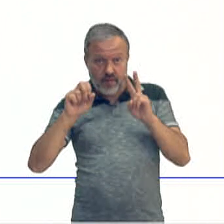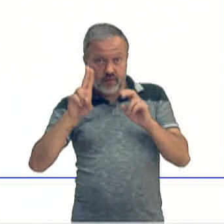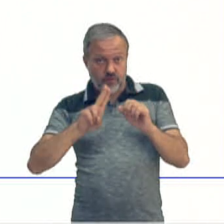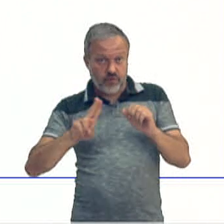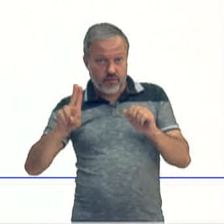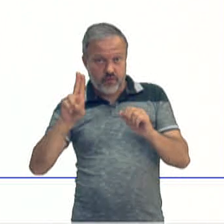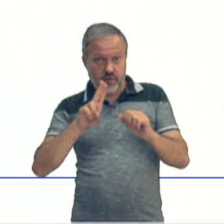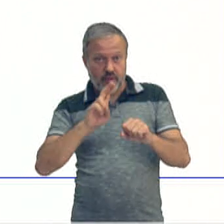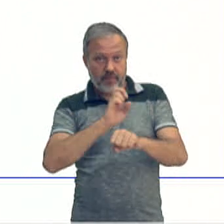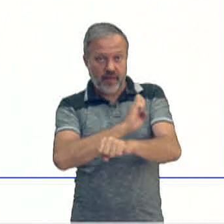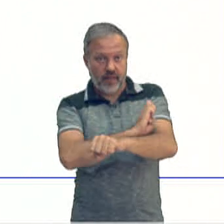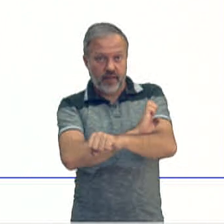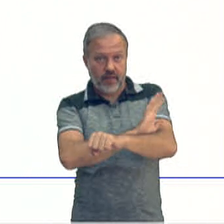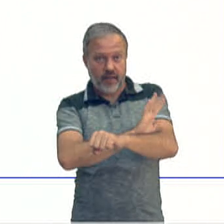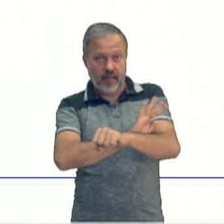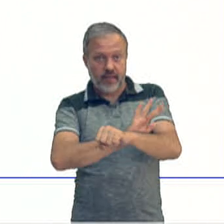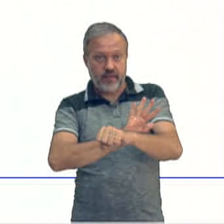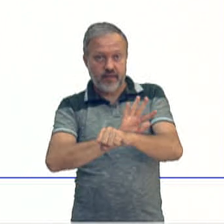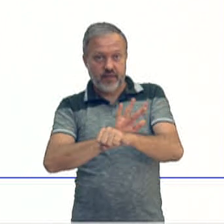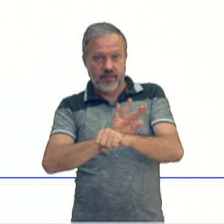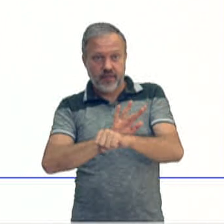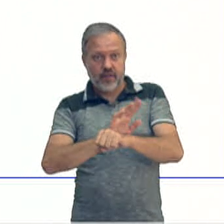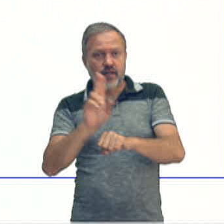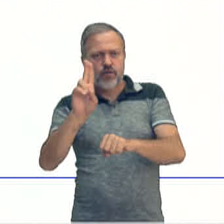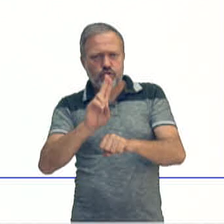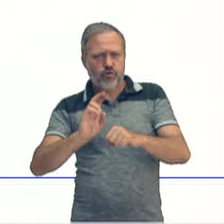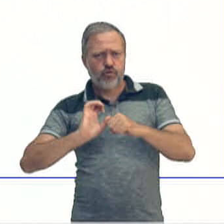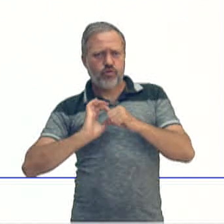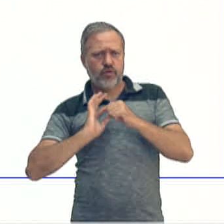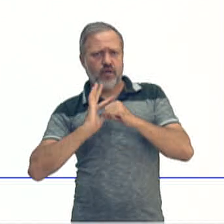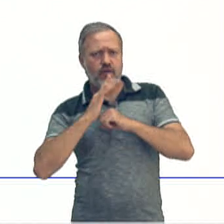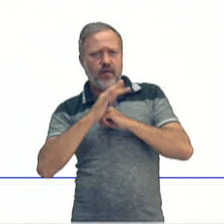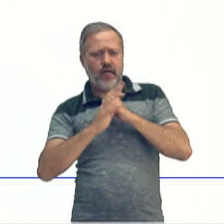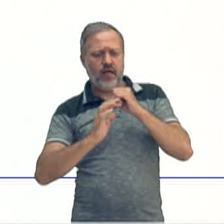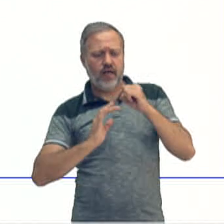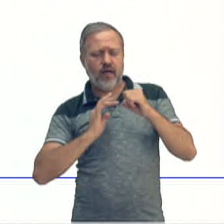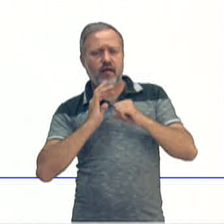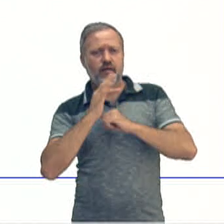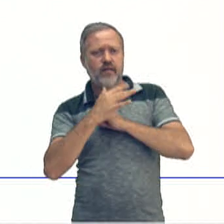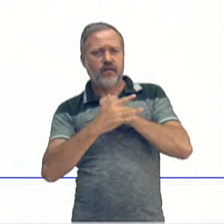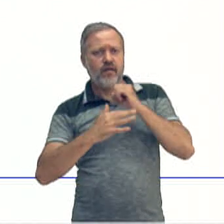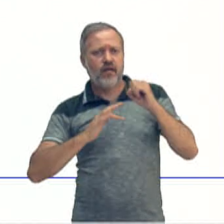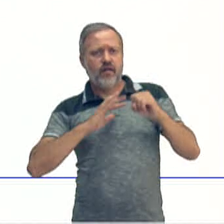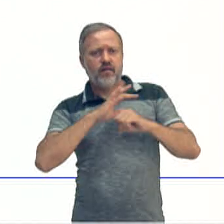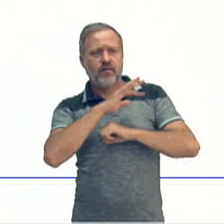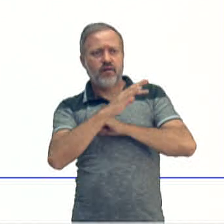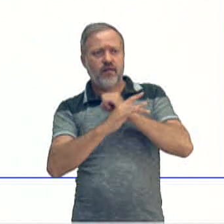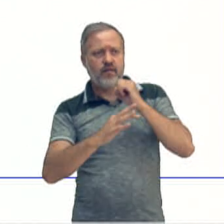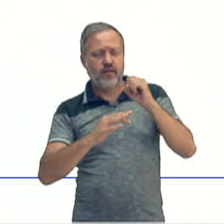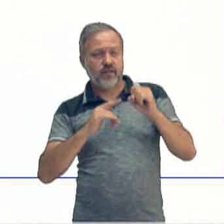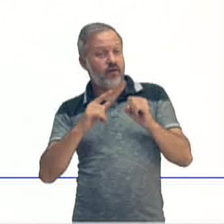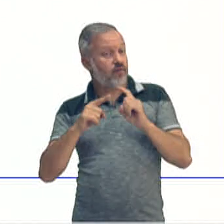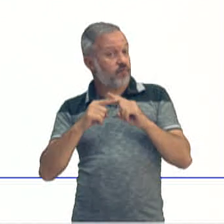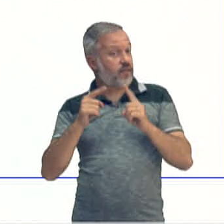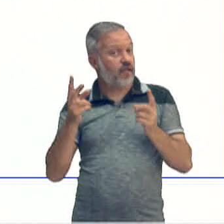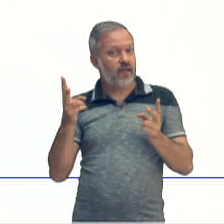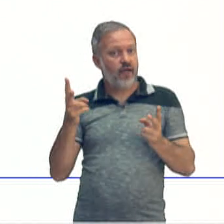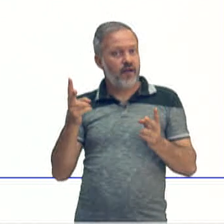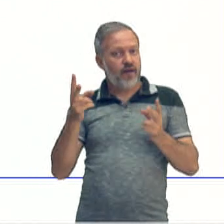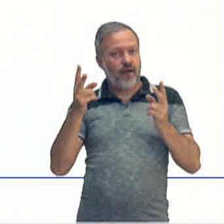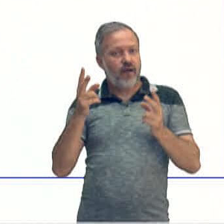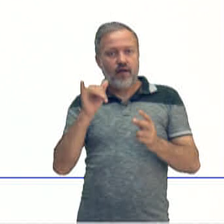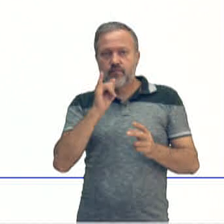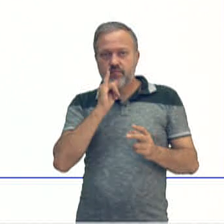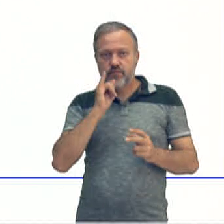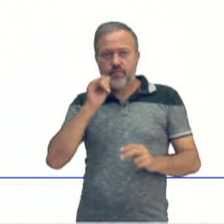energia, são os carboidratos. Em média, um ser humano adulto tem uma reserva energética na forma de carboidratos que